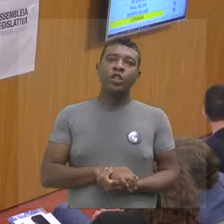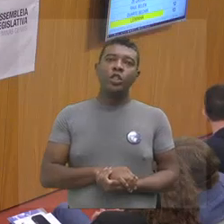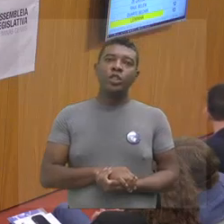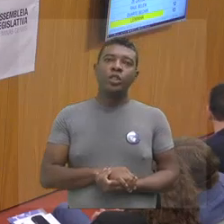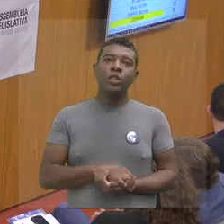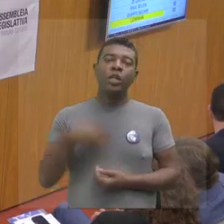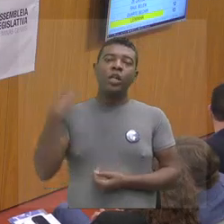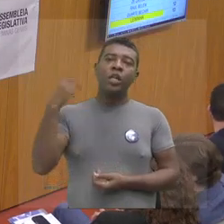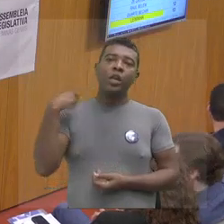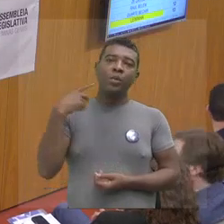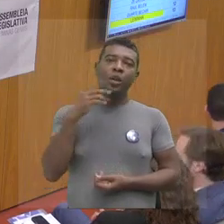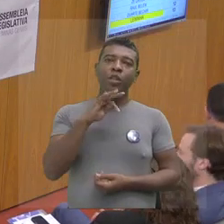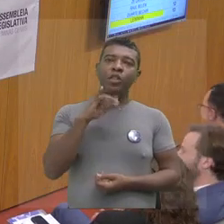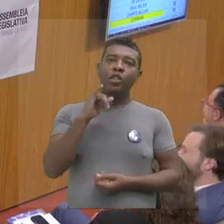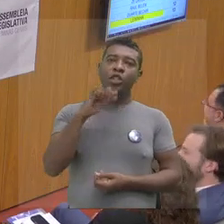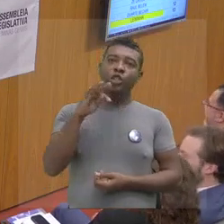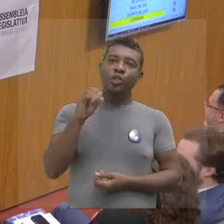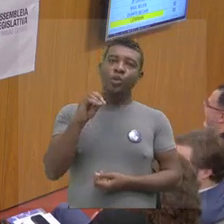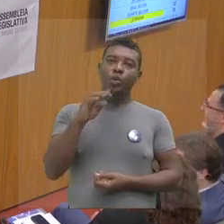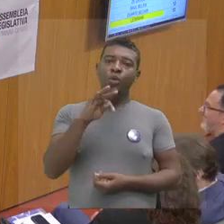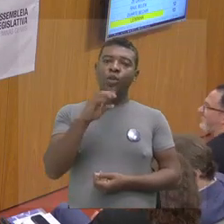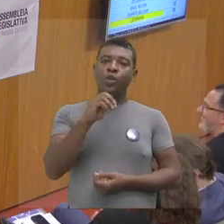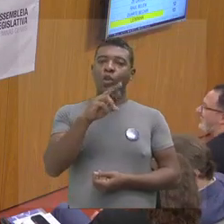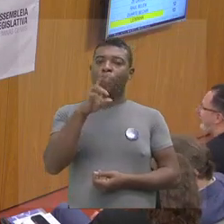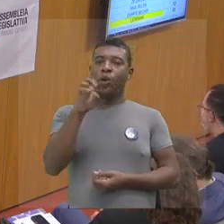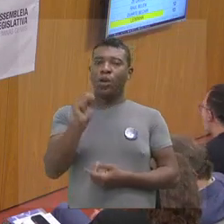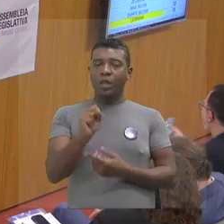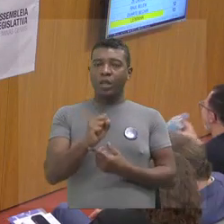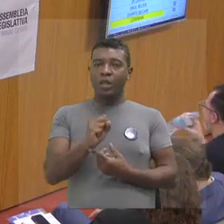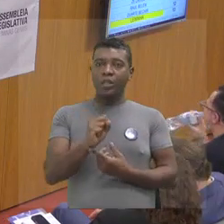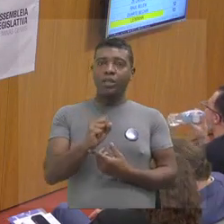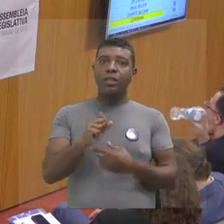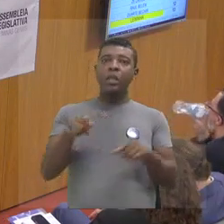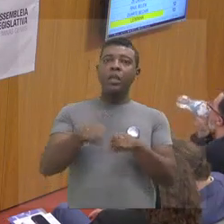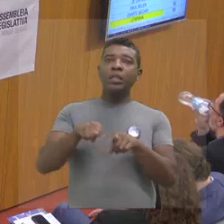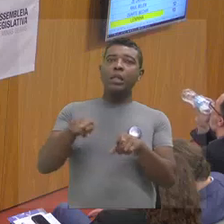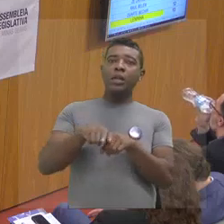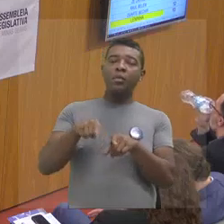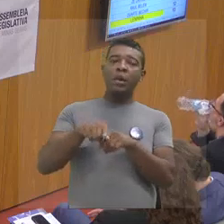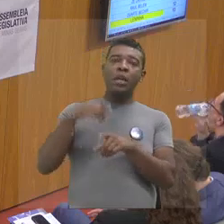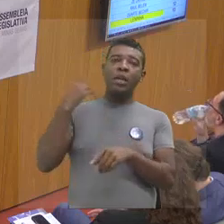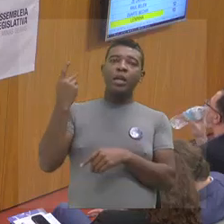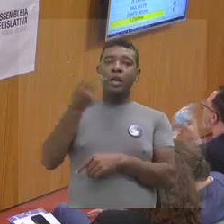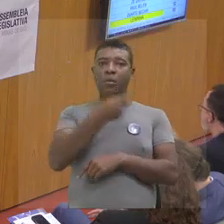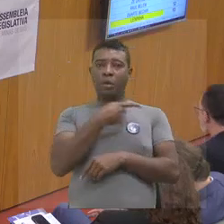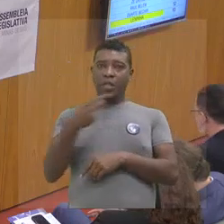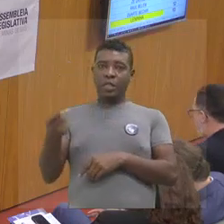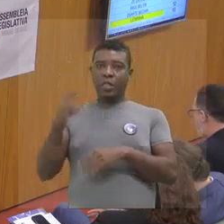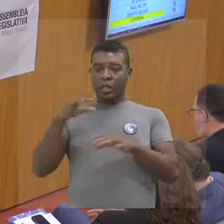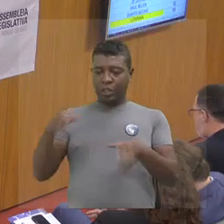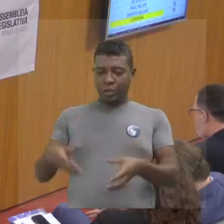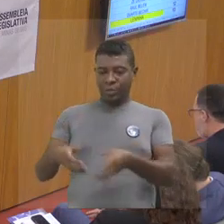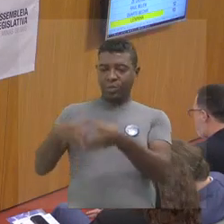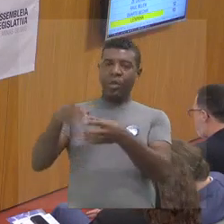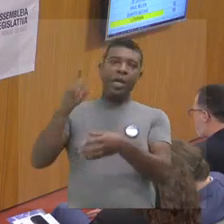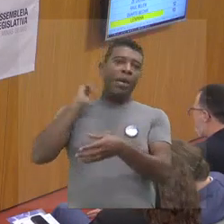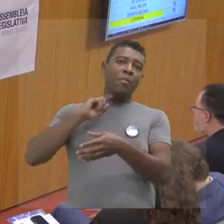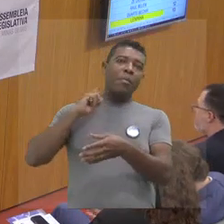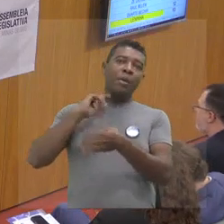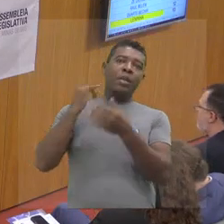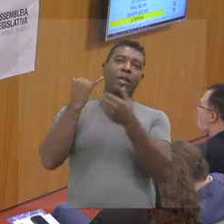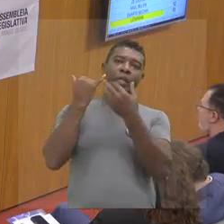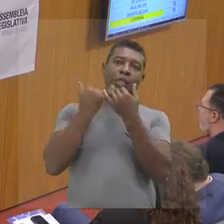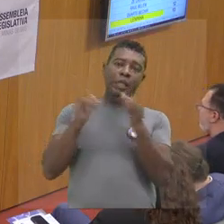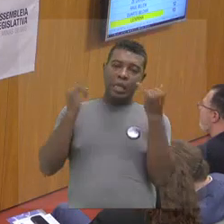Ambiente Deputado Tito Torres comentar aqui também o nosso presidente da Comissão de Minas energia qual faço